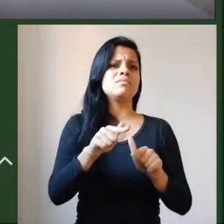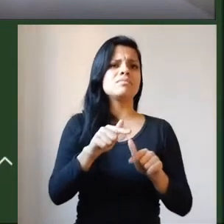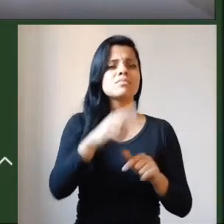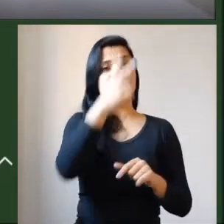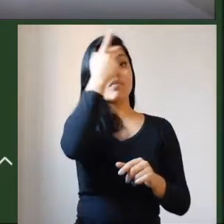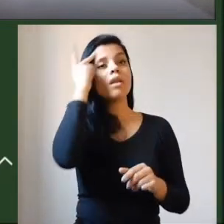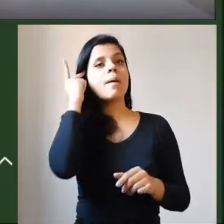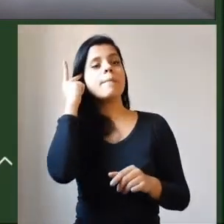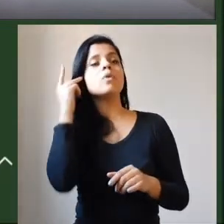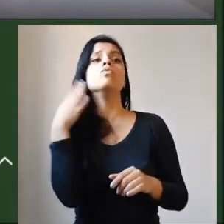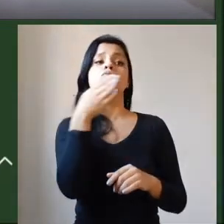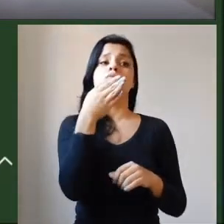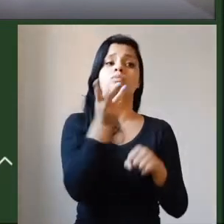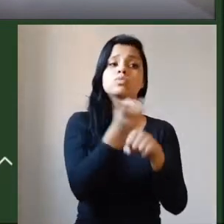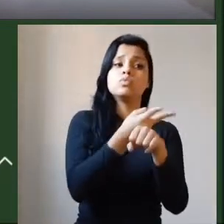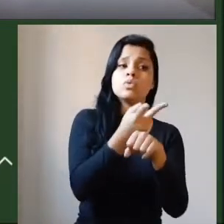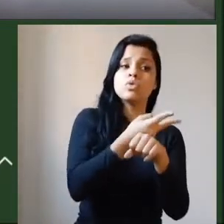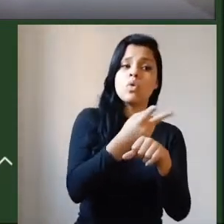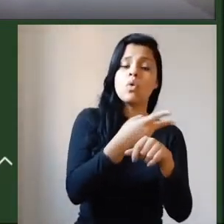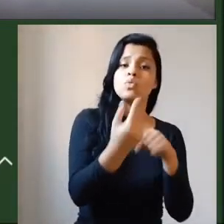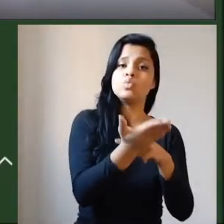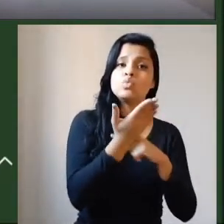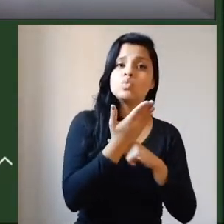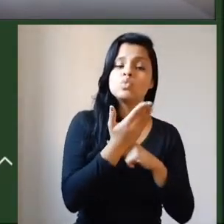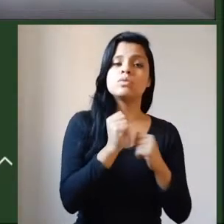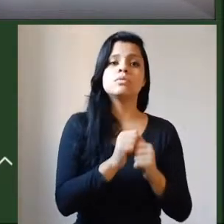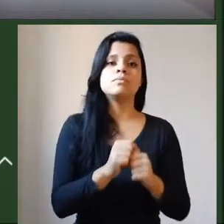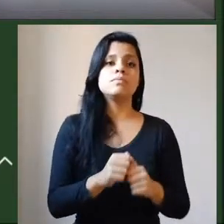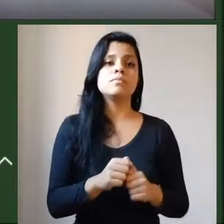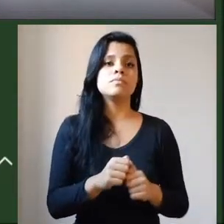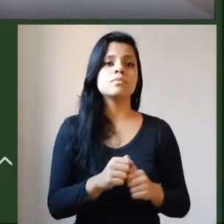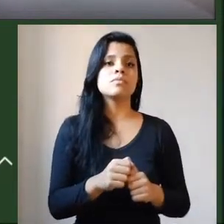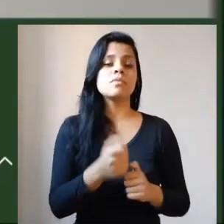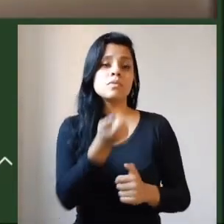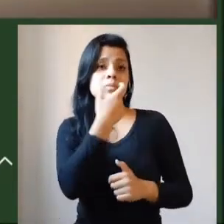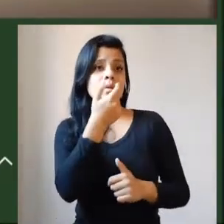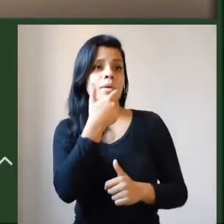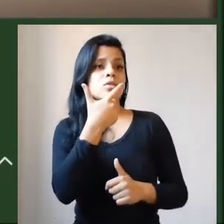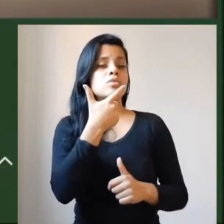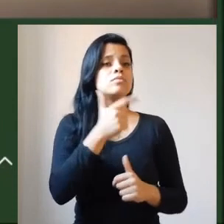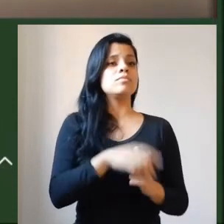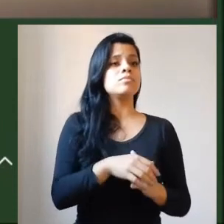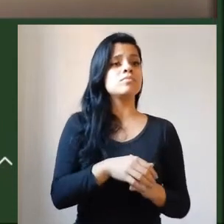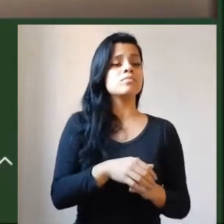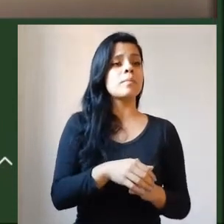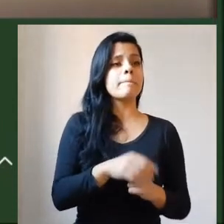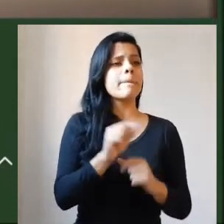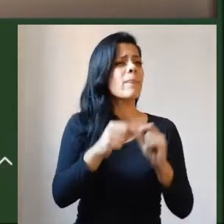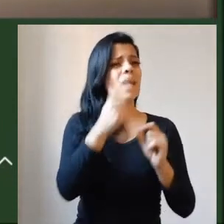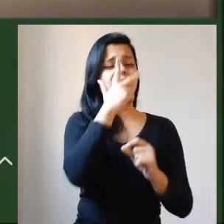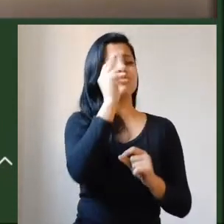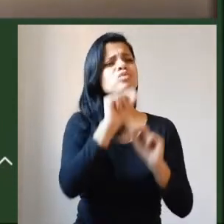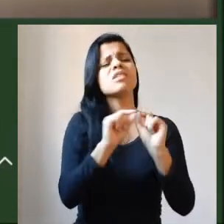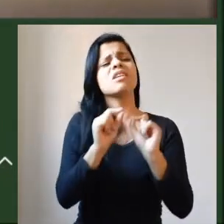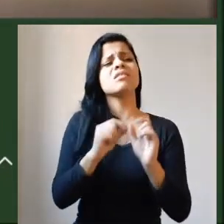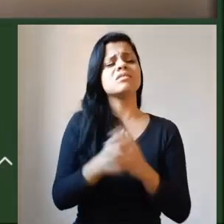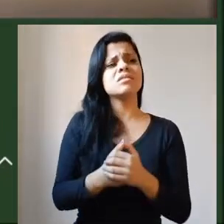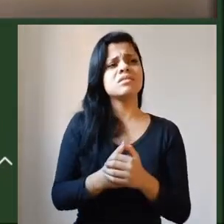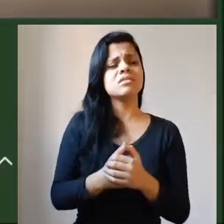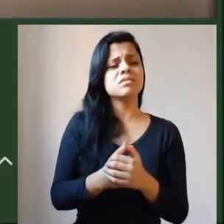com hidroxicloroquina? Como que foi para você? Como que você se sentiu nesse momento? Acesso à informação é